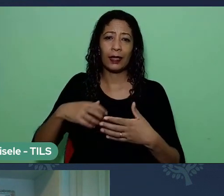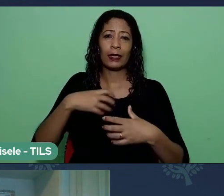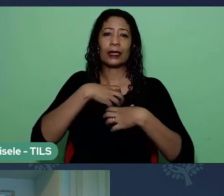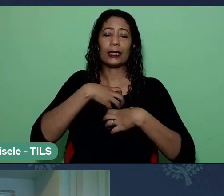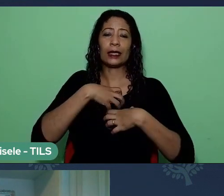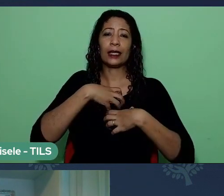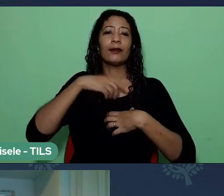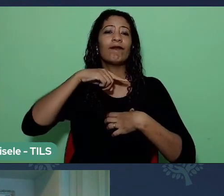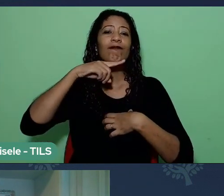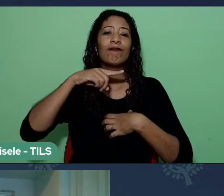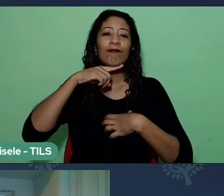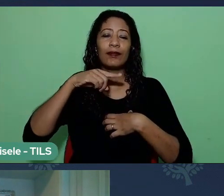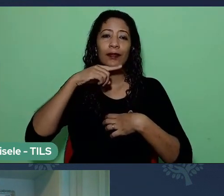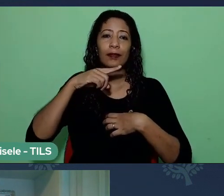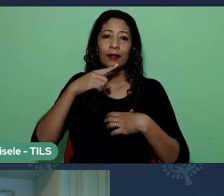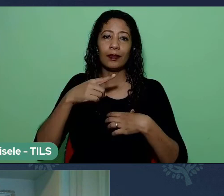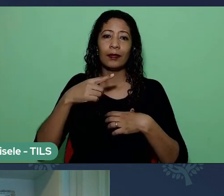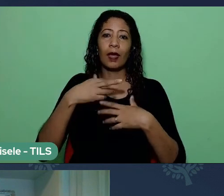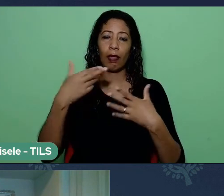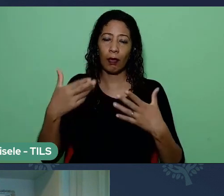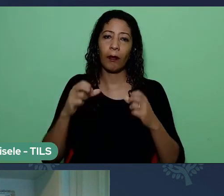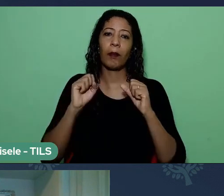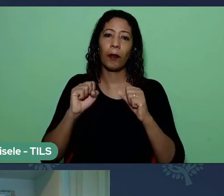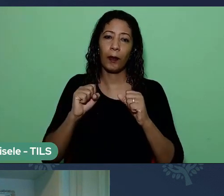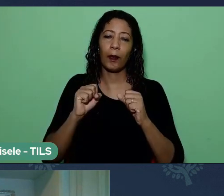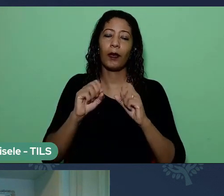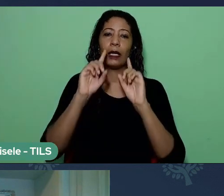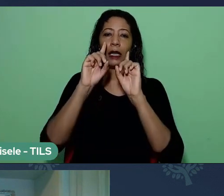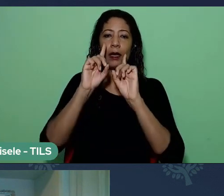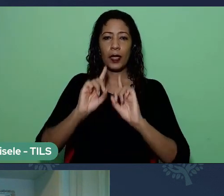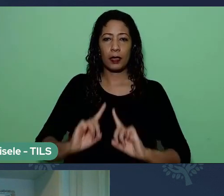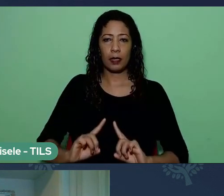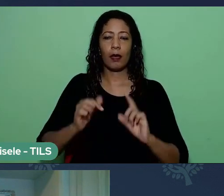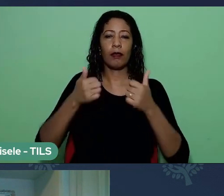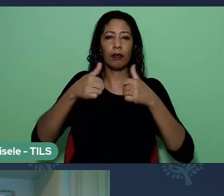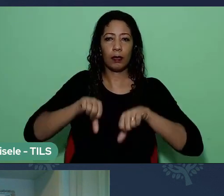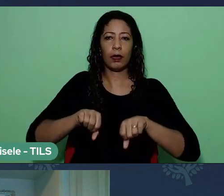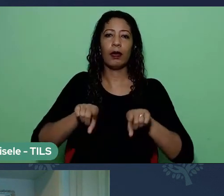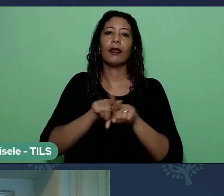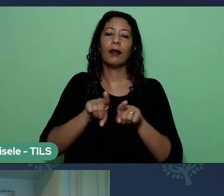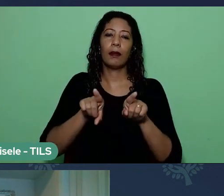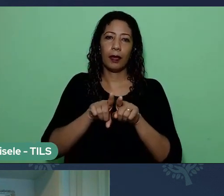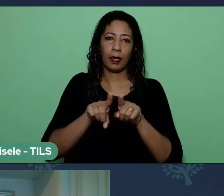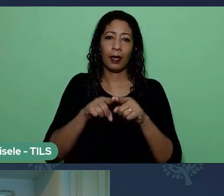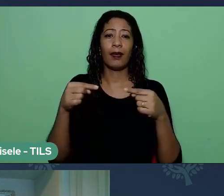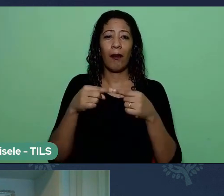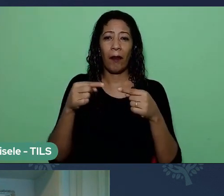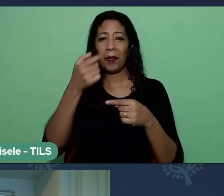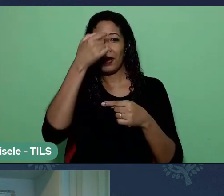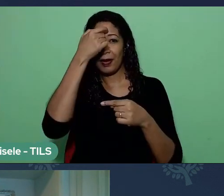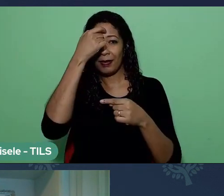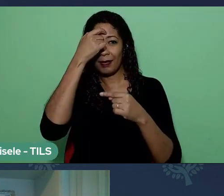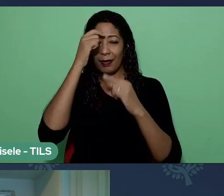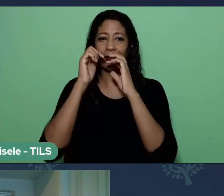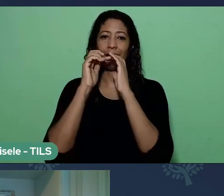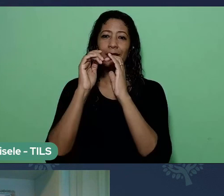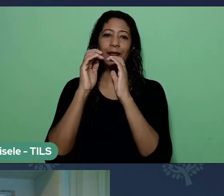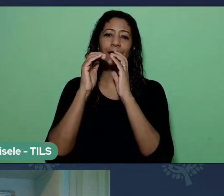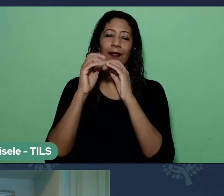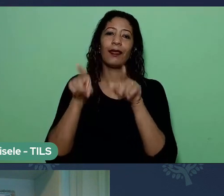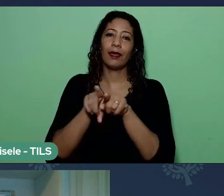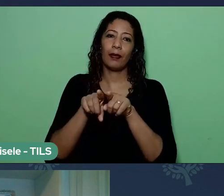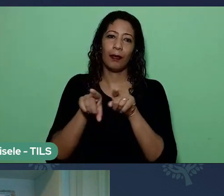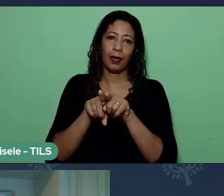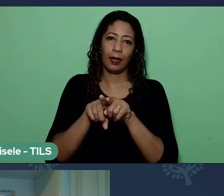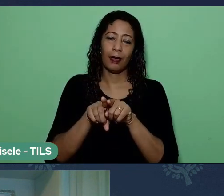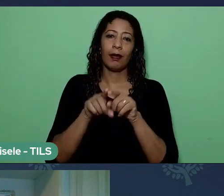de fazer as coisas, e isso agrava o processo de depressão, e é um processo químico, né, neuroquímico. Então, a gente tem aí uma